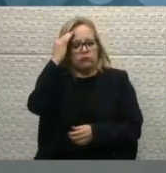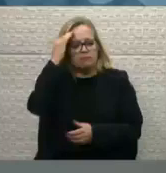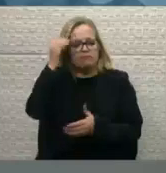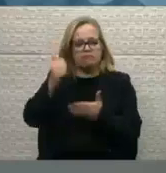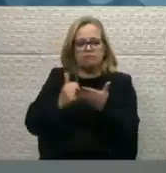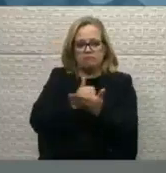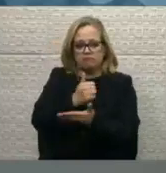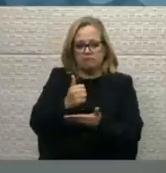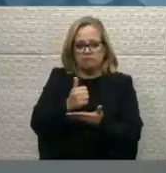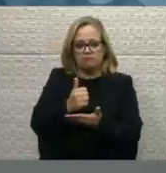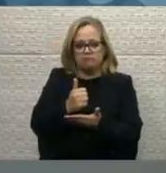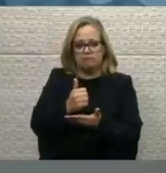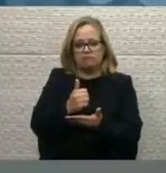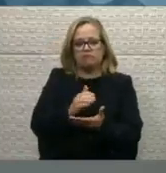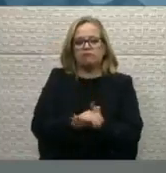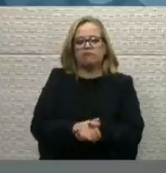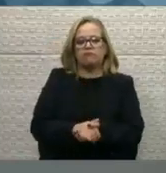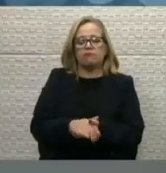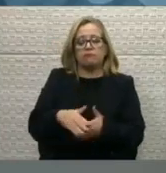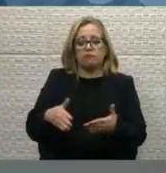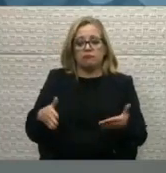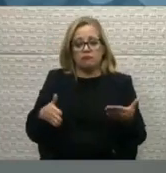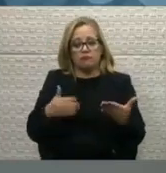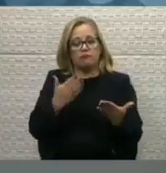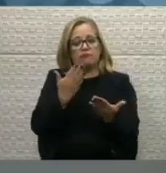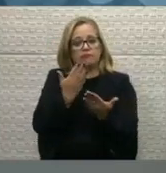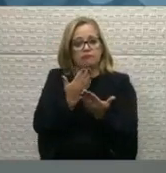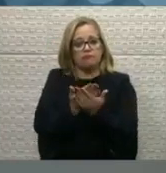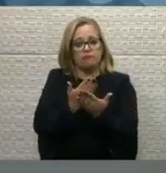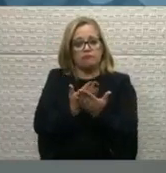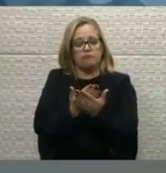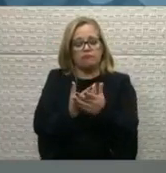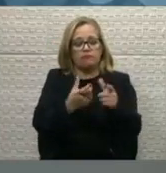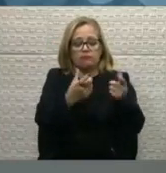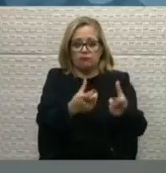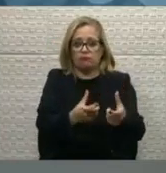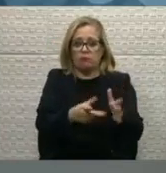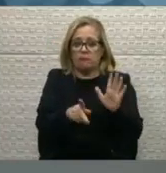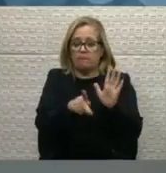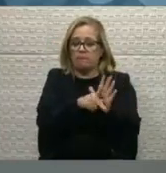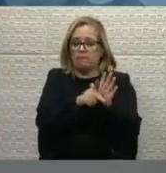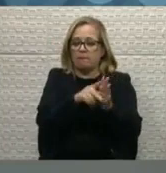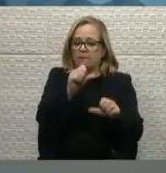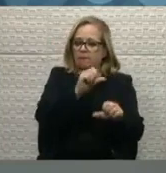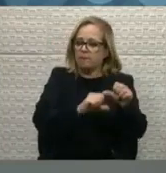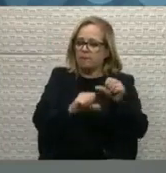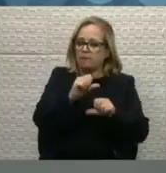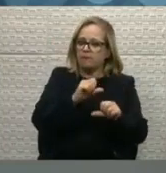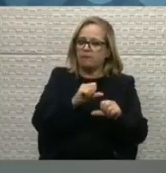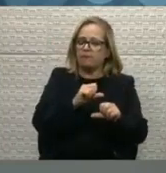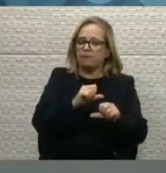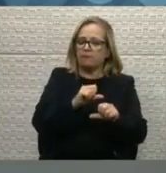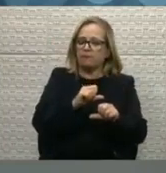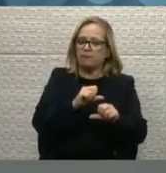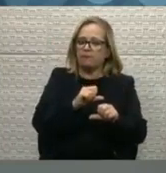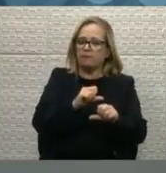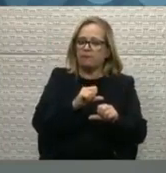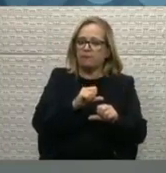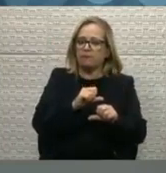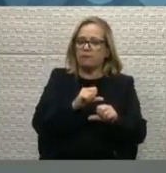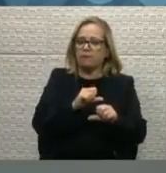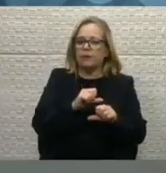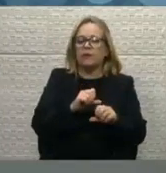base em uma matriz. Agora nós vamos estudar uma categoria específica de transformações, que são os